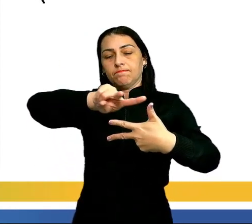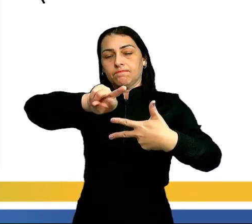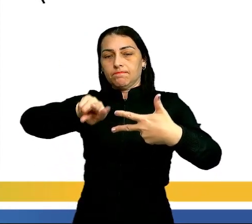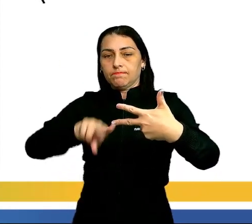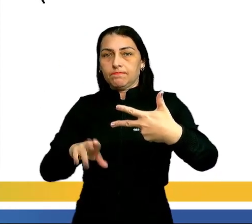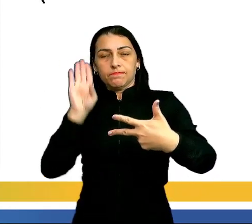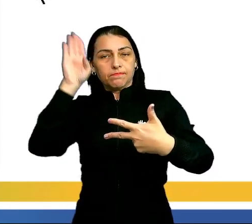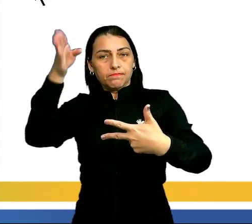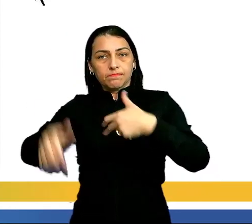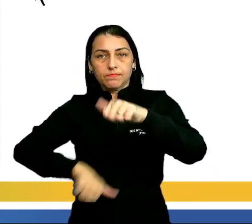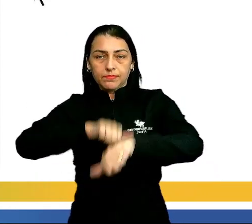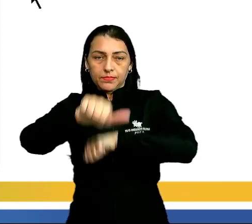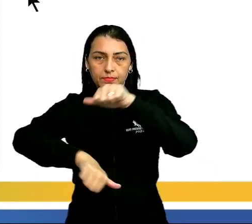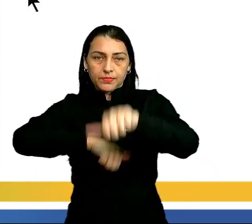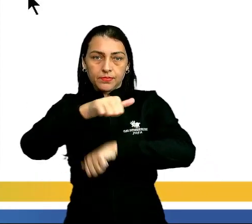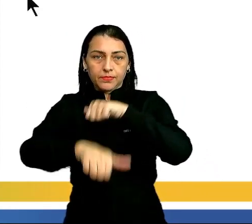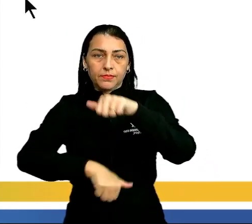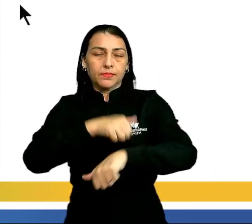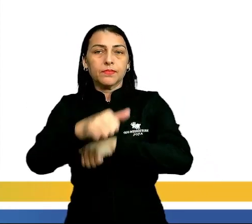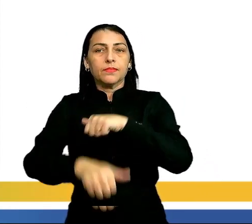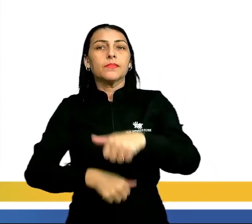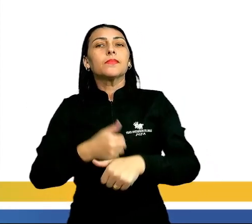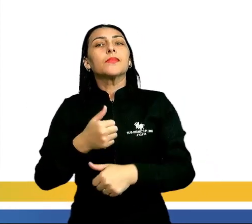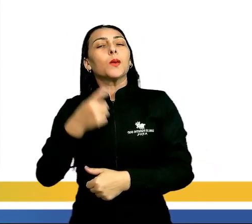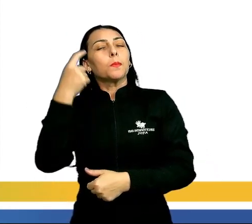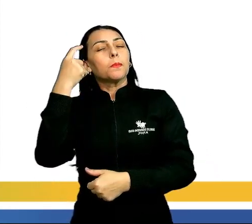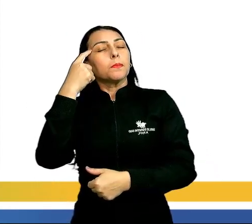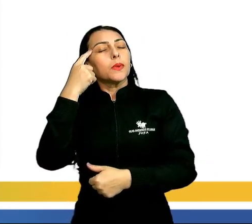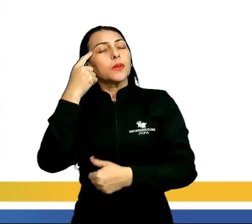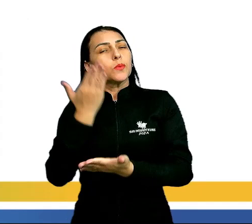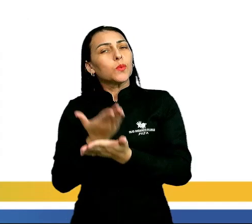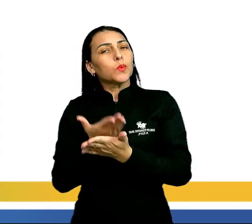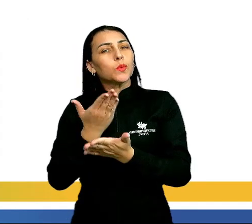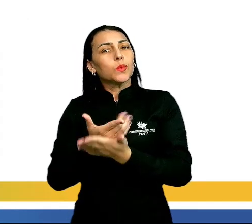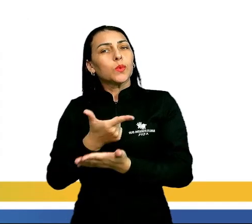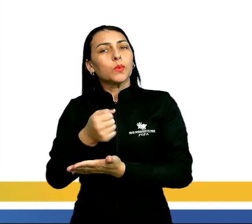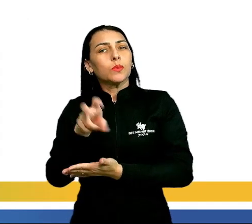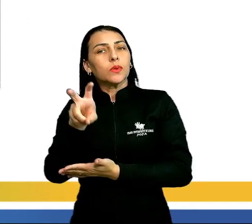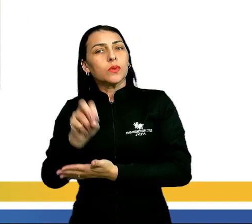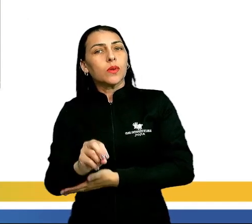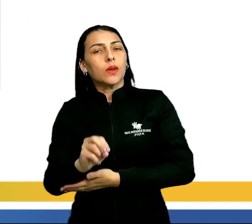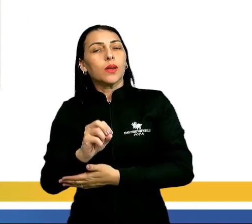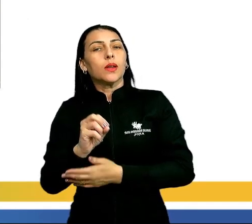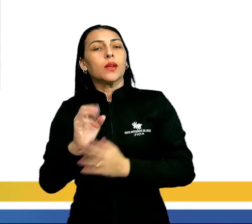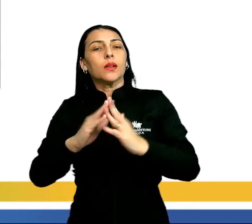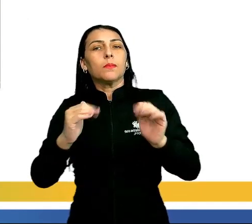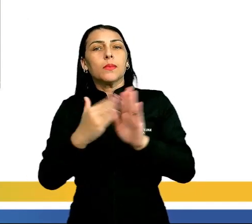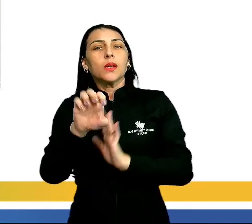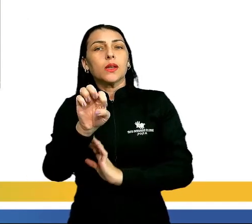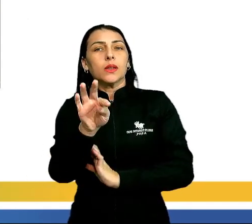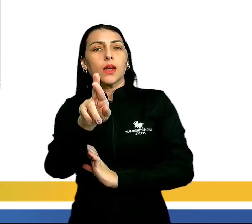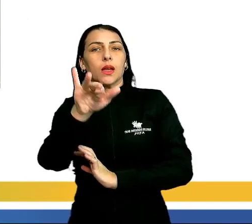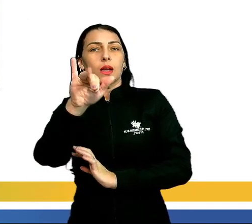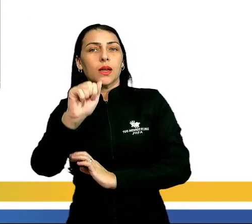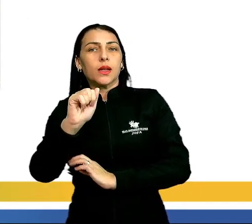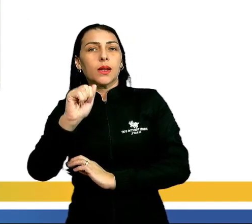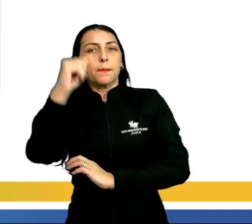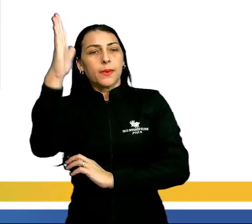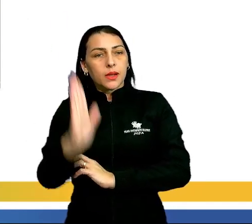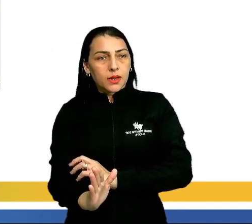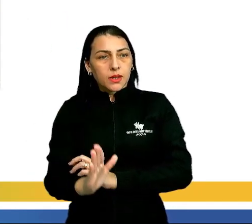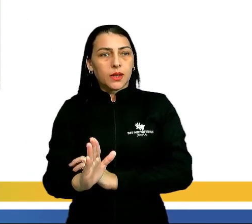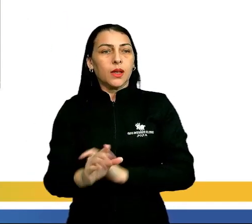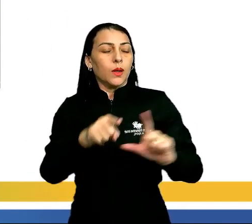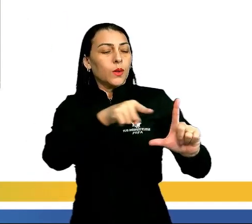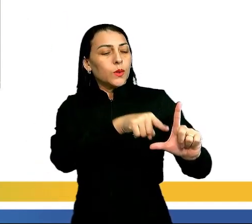são as principais mudanças e a projeção para 2050 na pirâmide etária brasileira. A estimativa